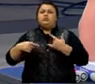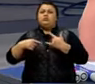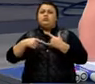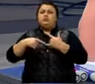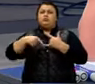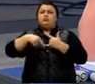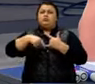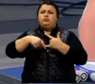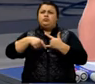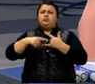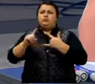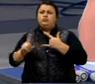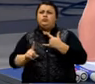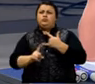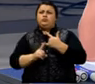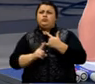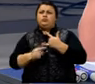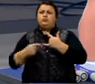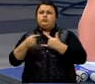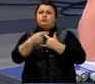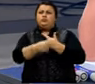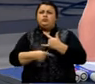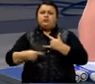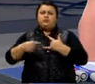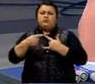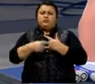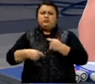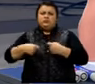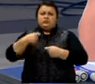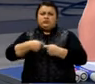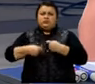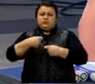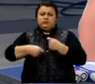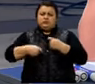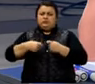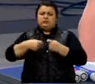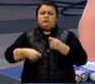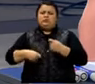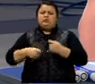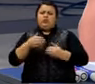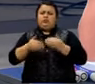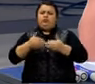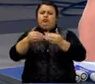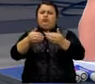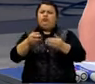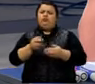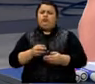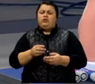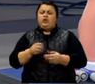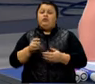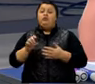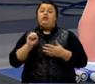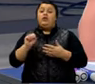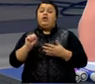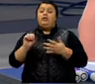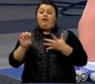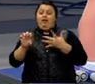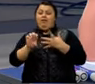é a reprodução, a perpetuação da espécie. Então, nós temos o sistema